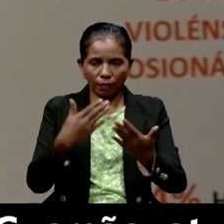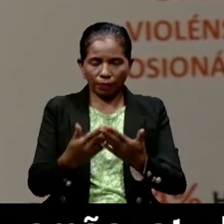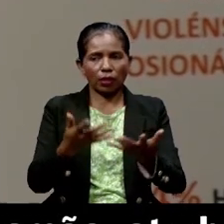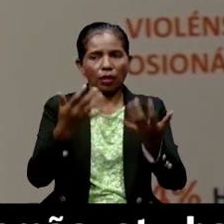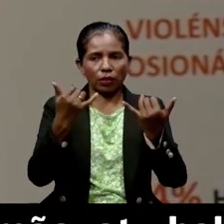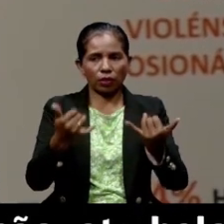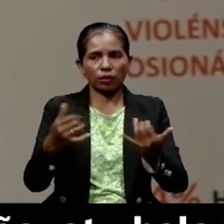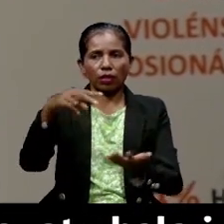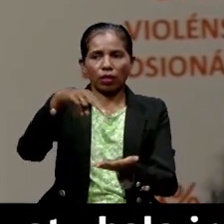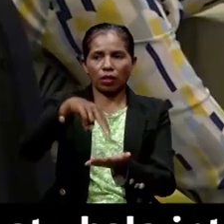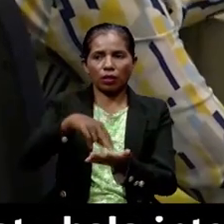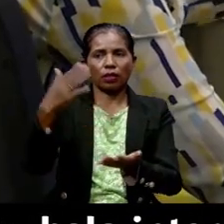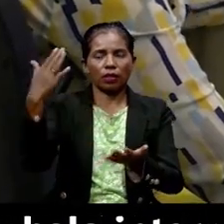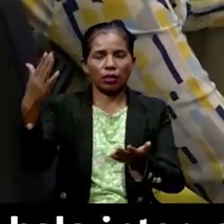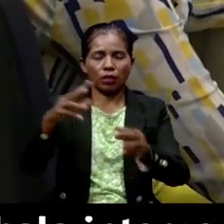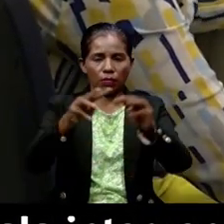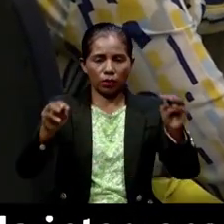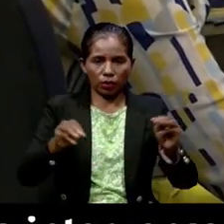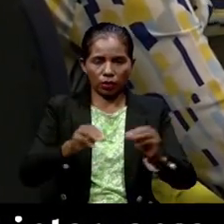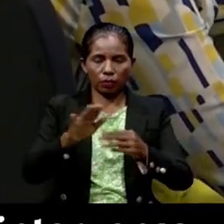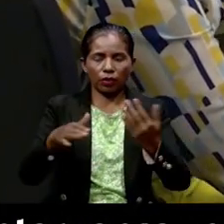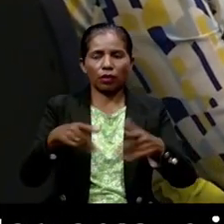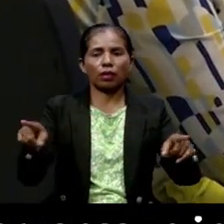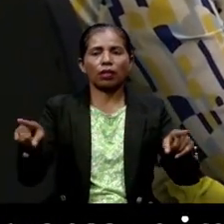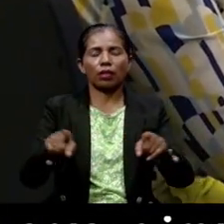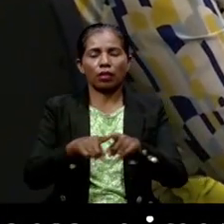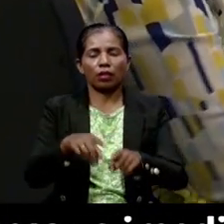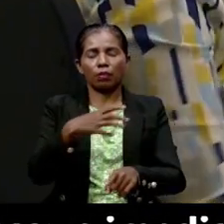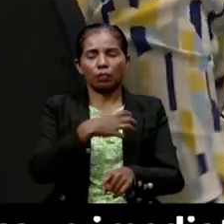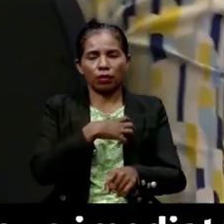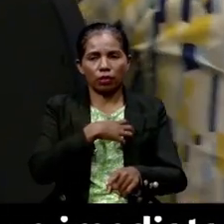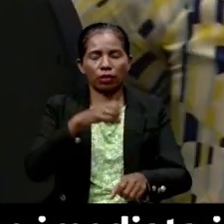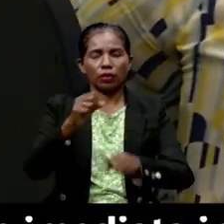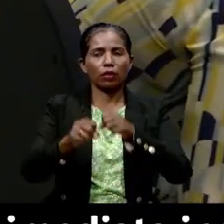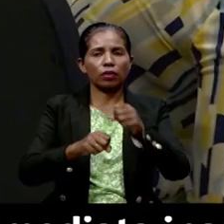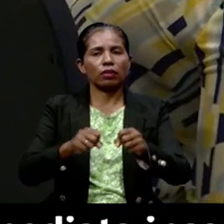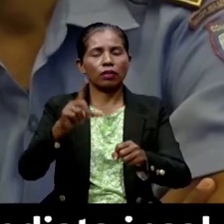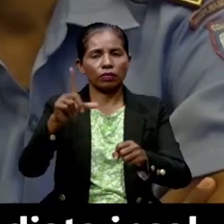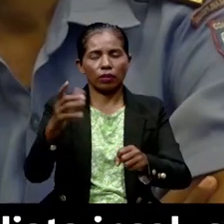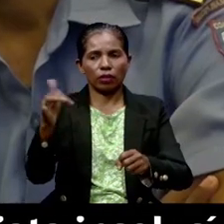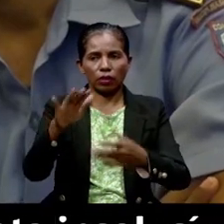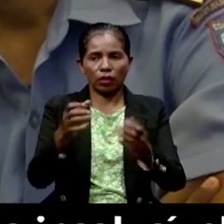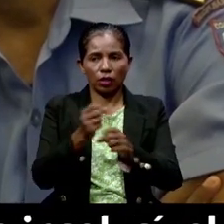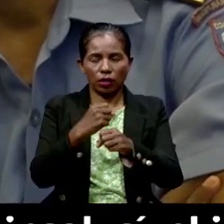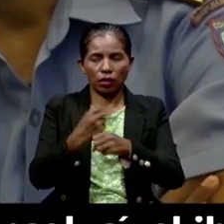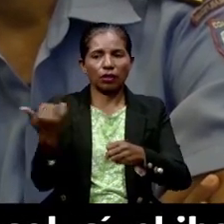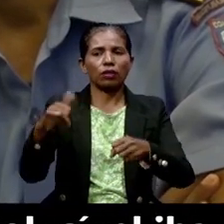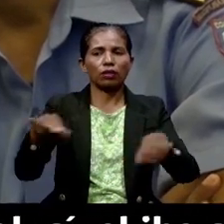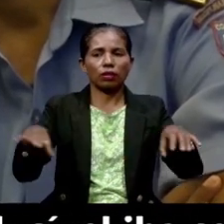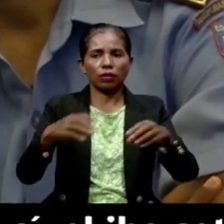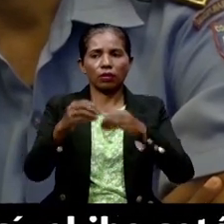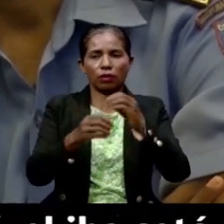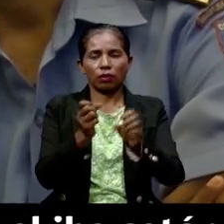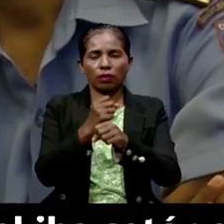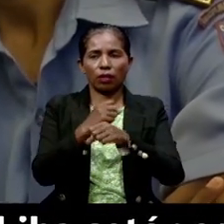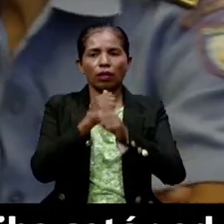Ne, Estabelece Iha Cada Municipio, Hanessa Polícia Na Sociedade Civil Sira, Nebe Makalau Serviço Konaba